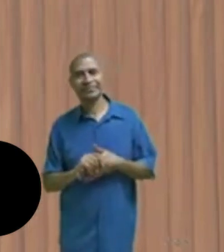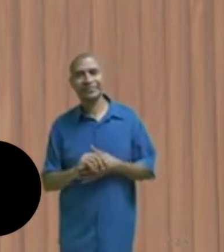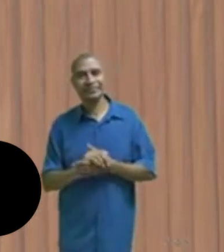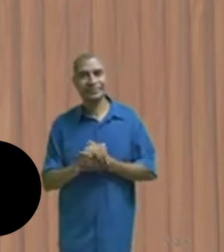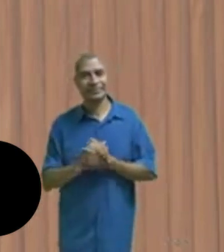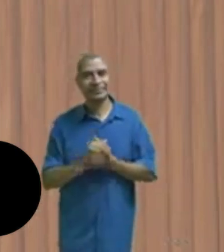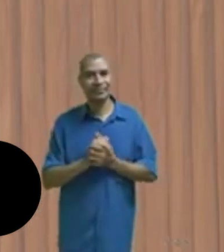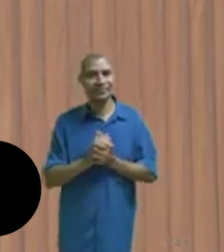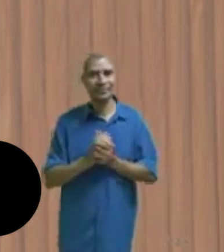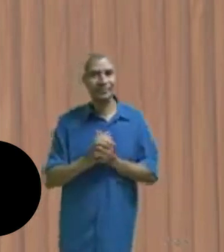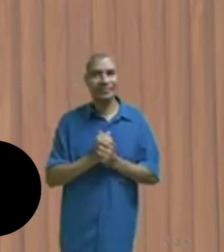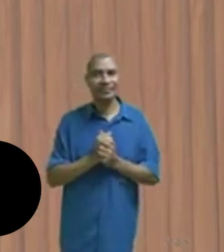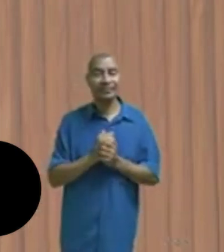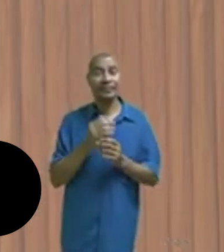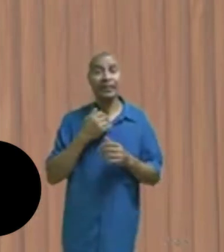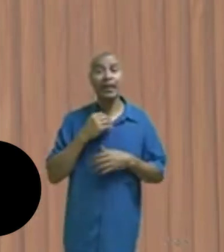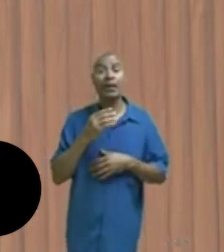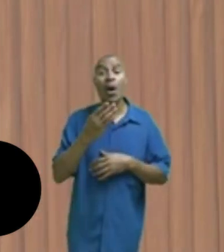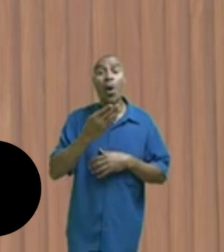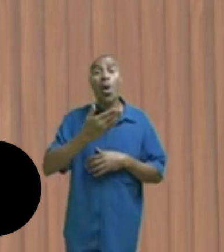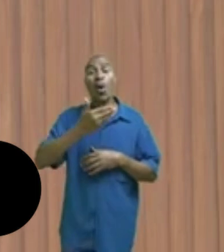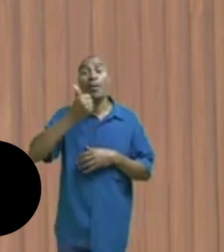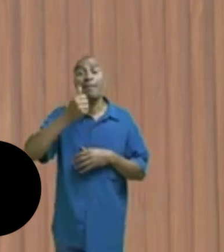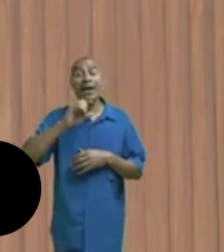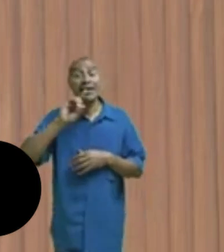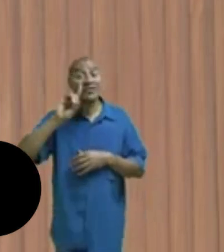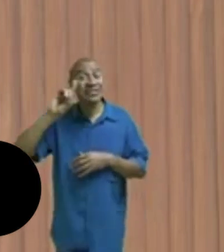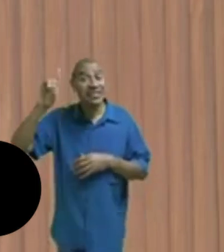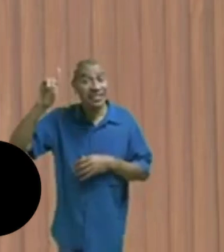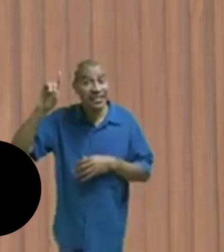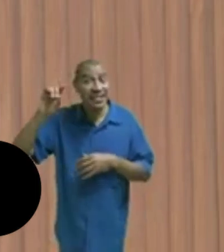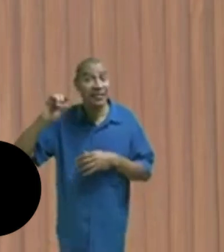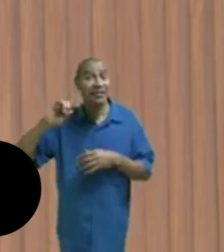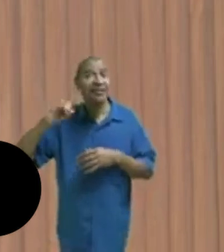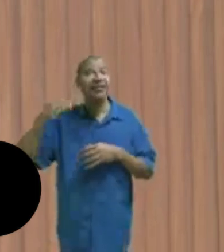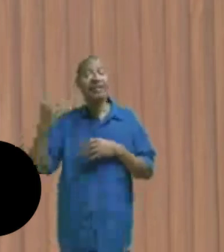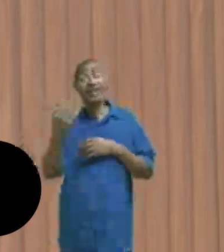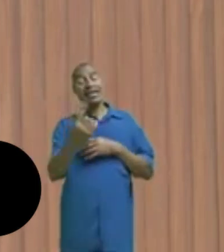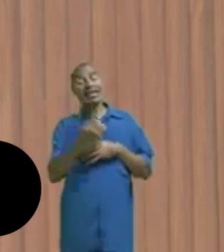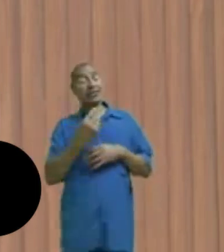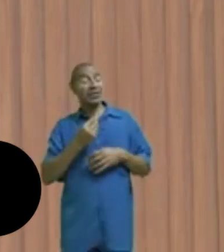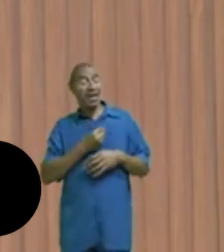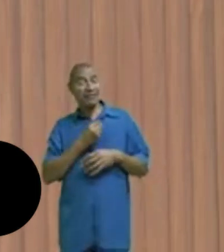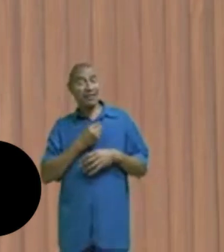do vento. O melhor de Deus já veio. É Cristo em nós, de esperança da glória.